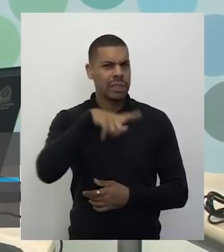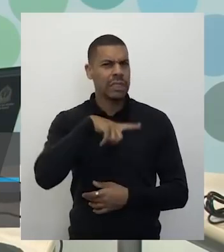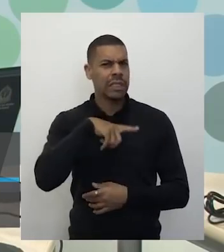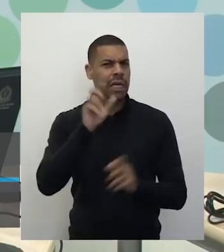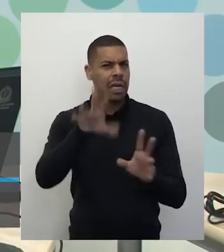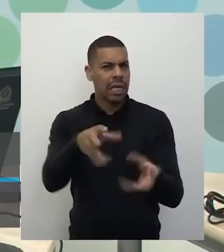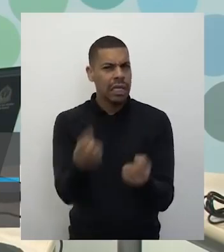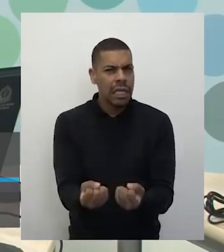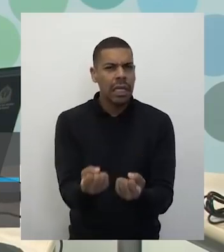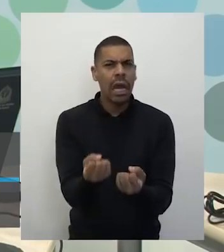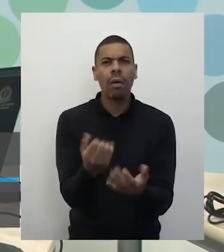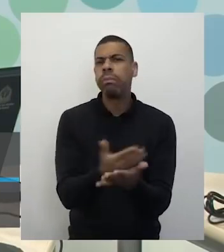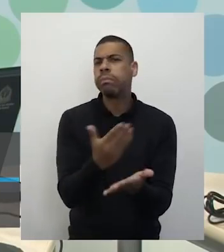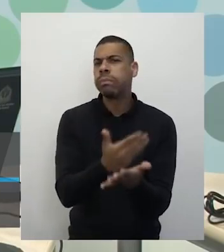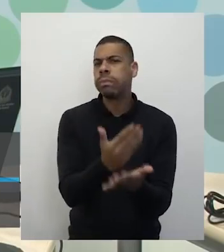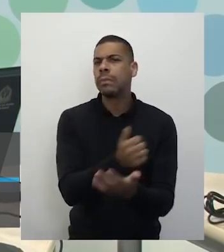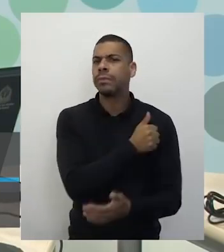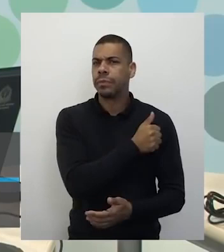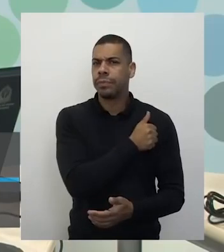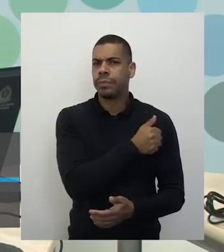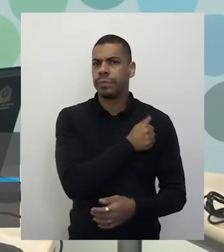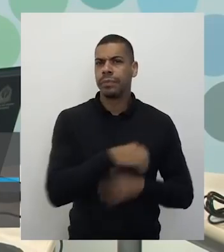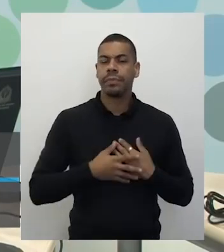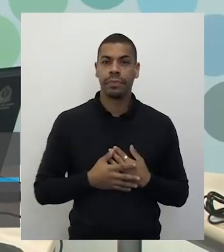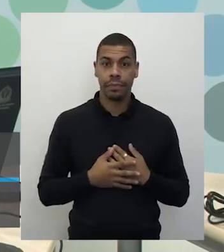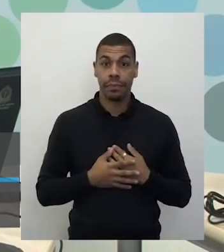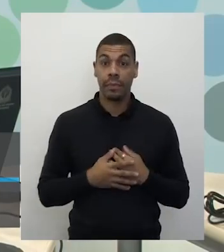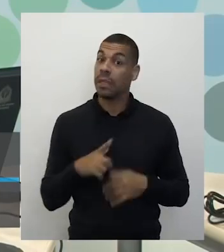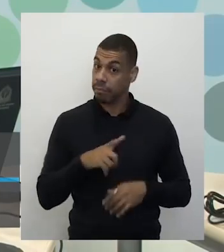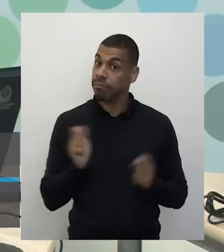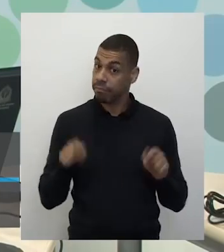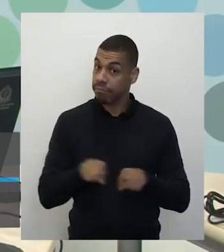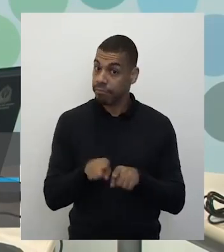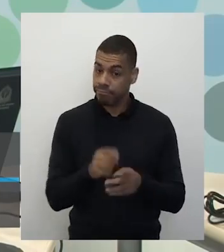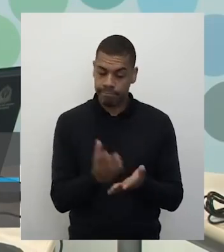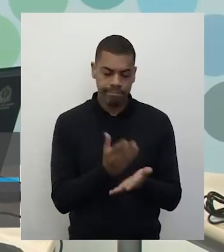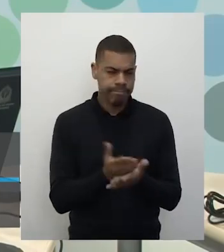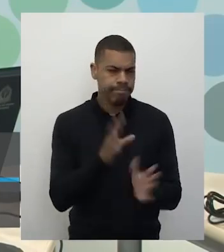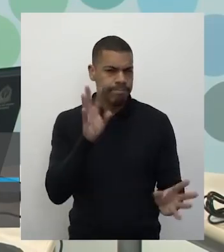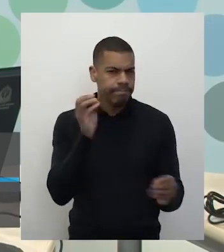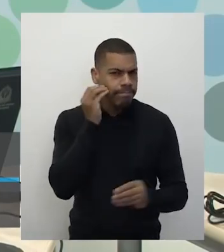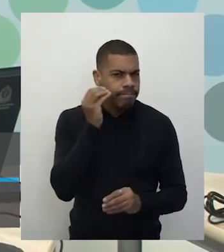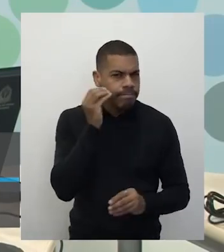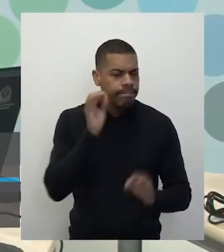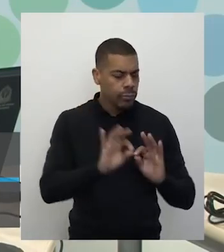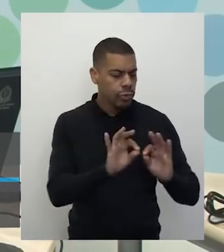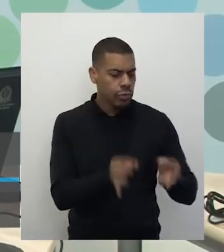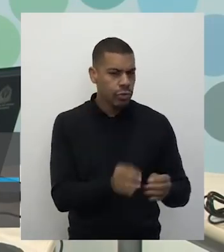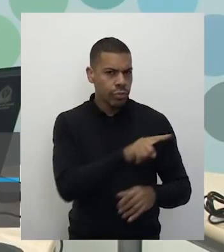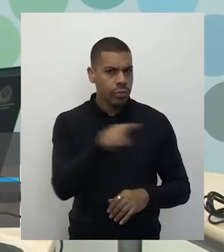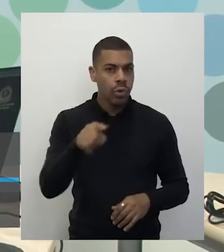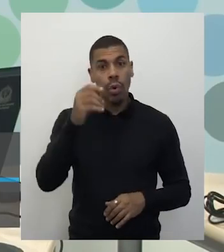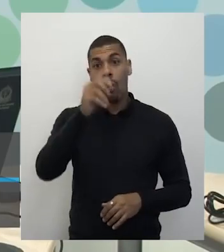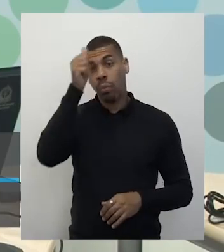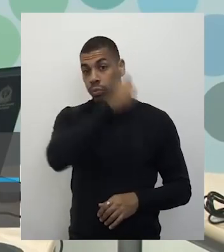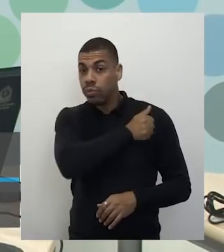esse acesso a ele, se já está disponível na rede, mas ele está no caderno do aluno e eu tentei deixar de uma forma mais simples até para o aluno